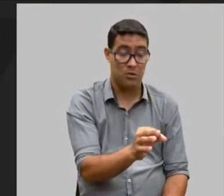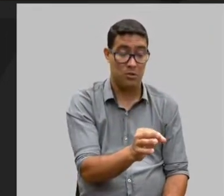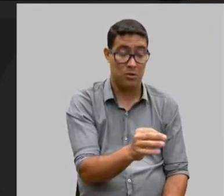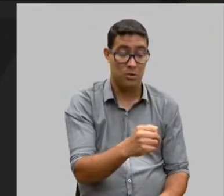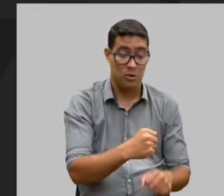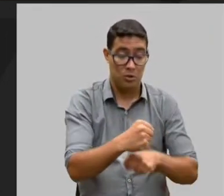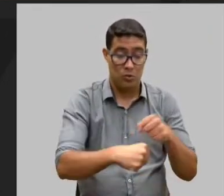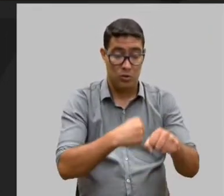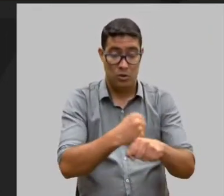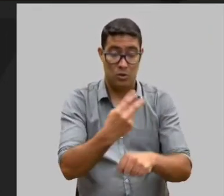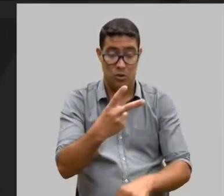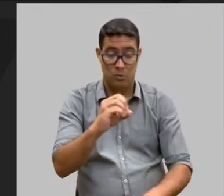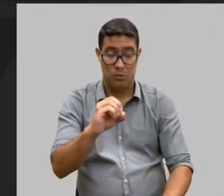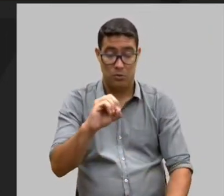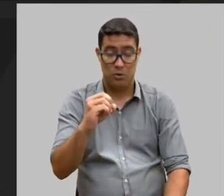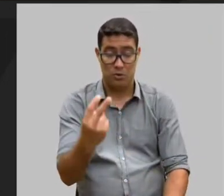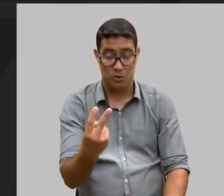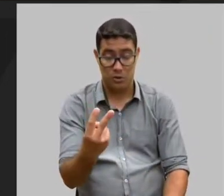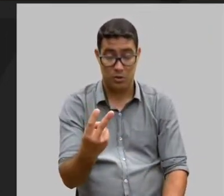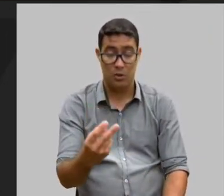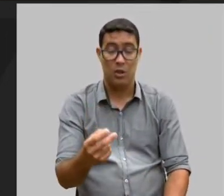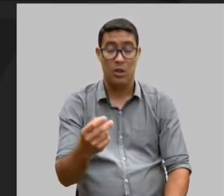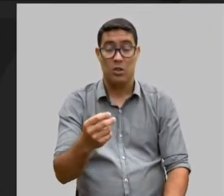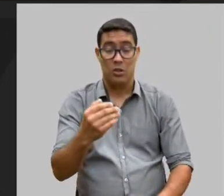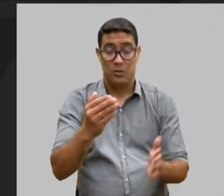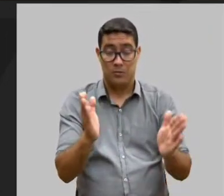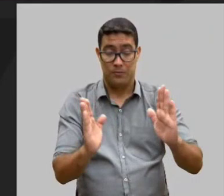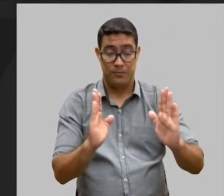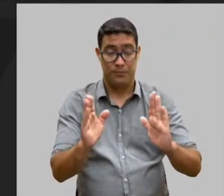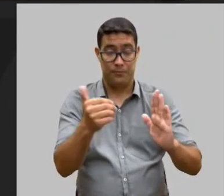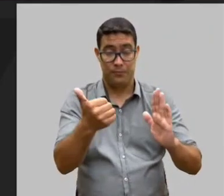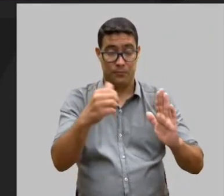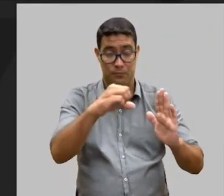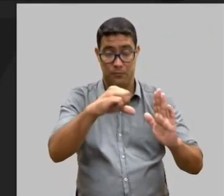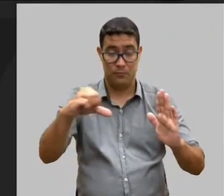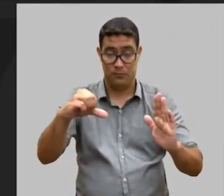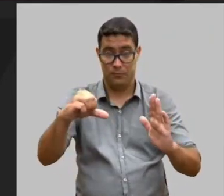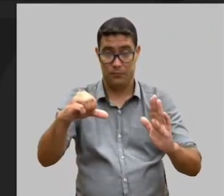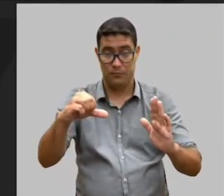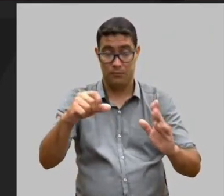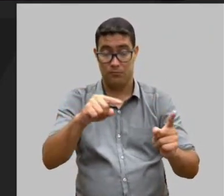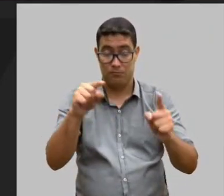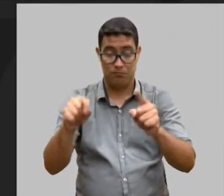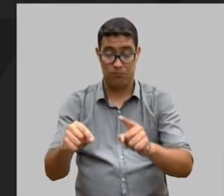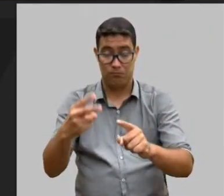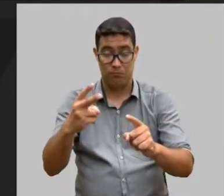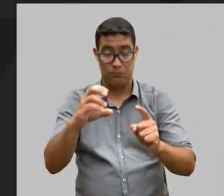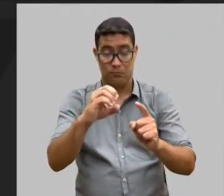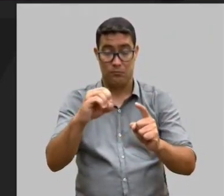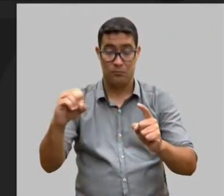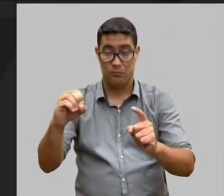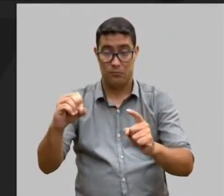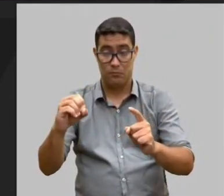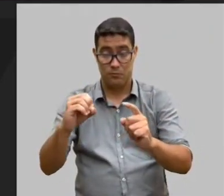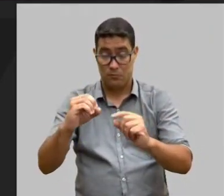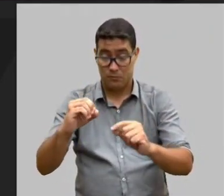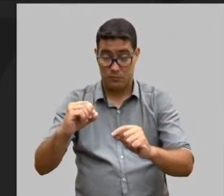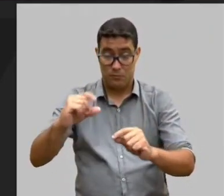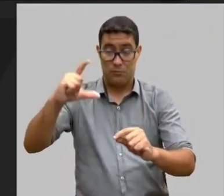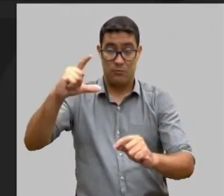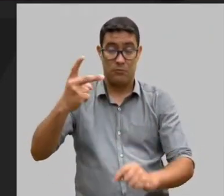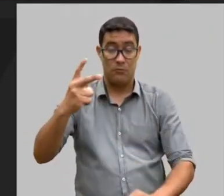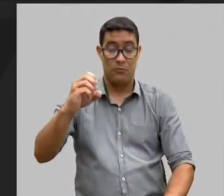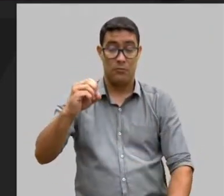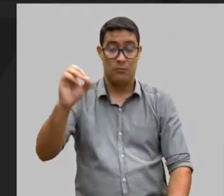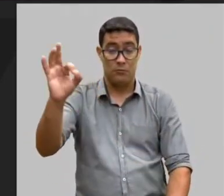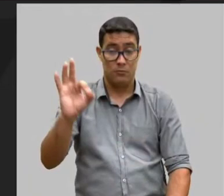de 2002 cresceu esse valor absurdo em 99 cresceu quando sumiu em 2000 cresceu 20% praticamente